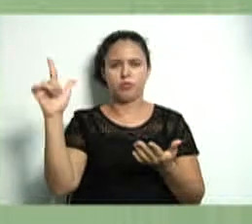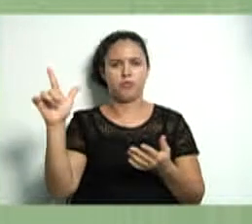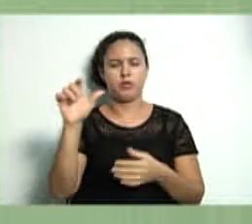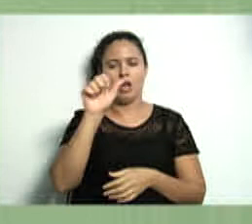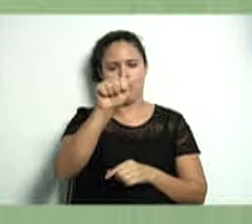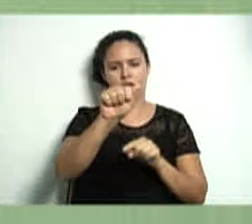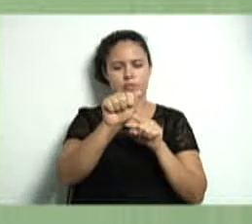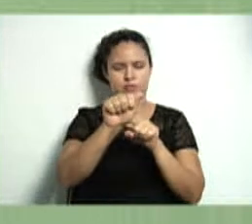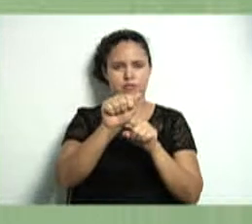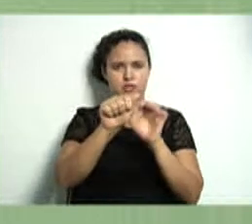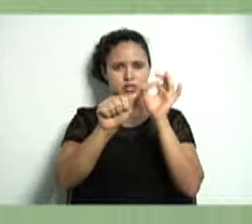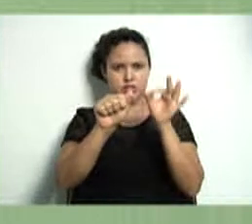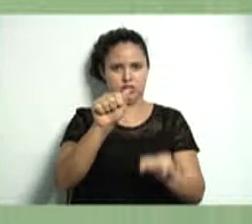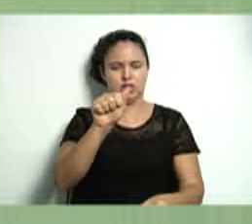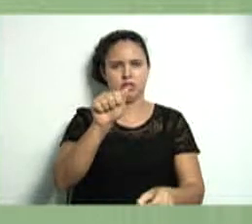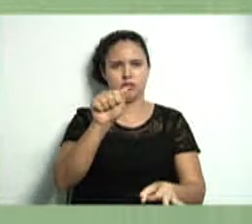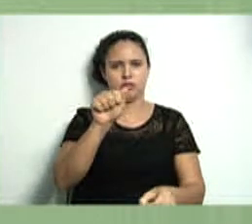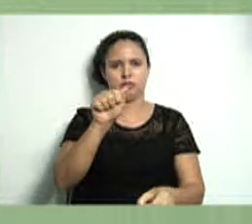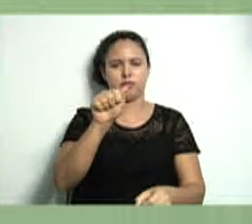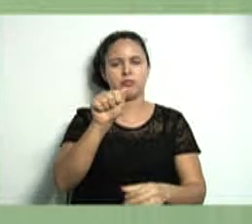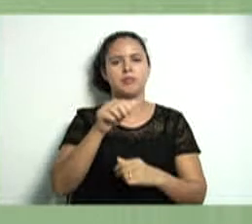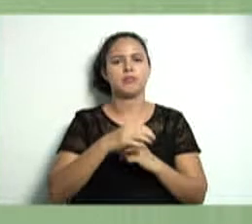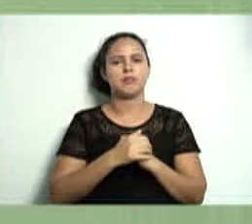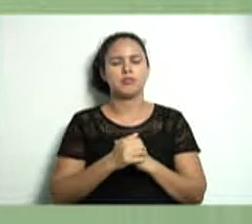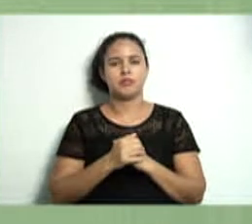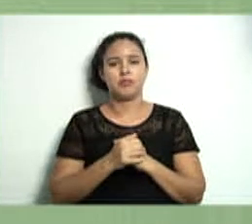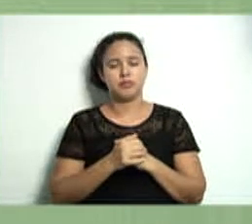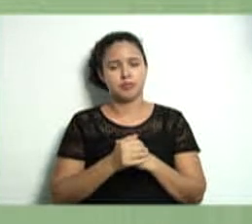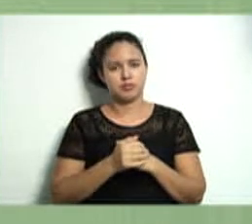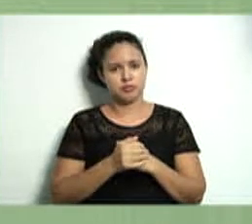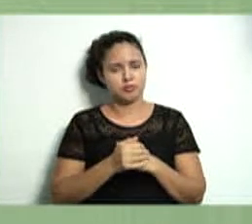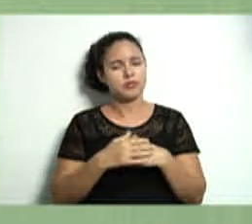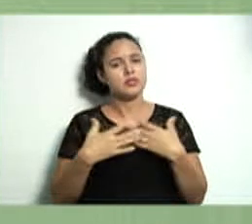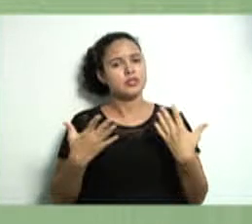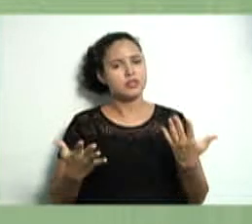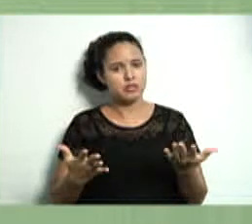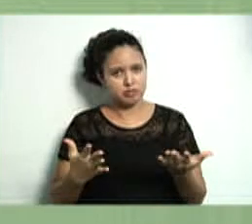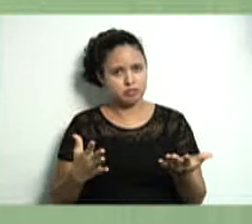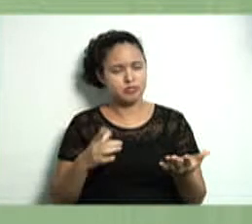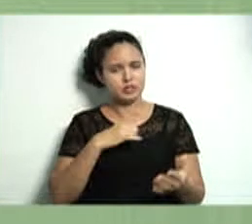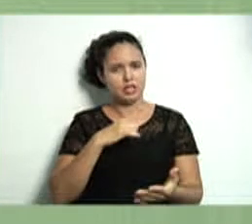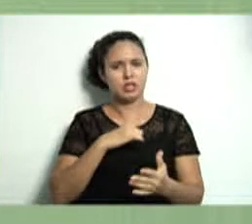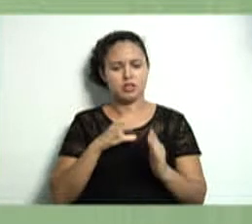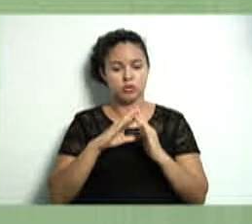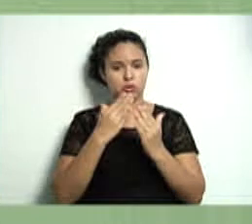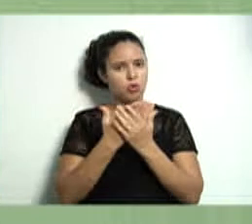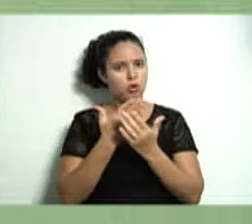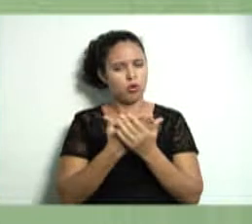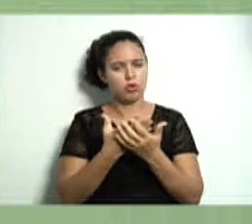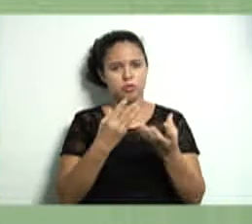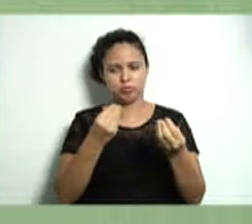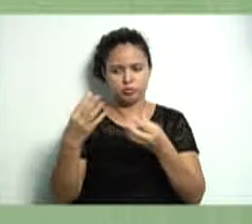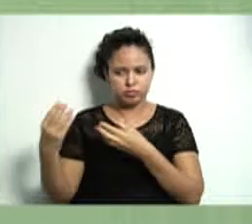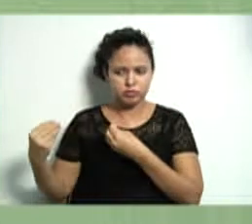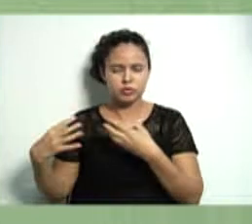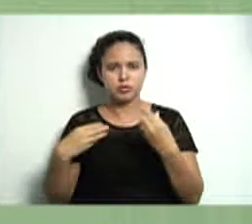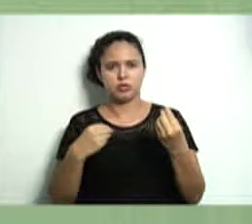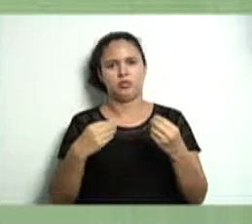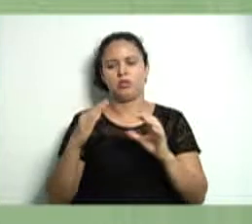Letra A. Quem foi de letra A? Ah, da letra A foi a Fanny,